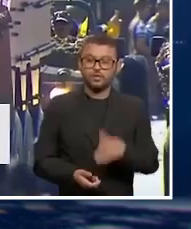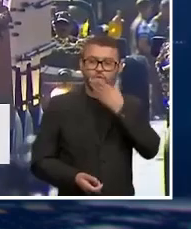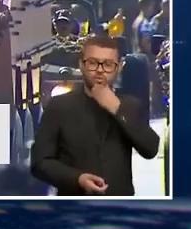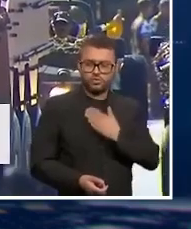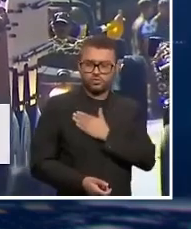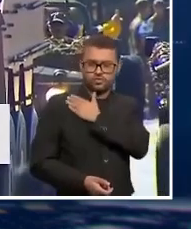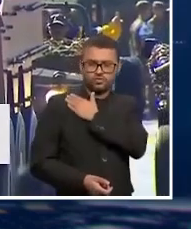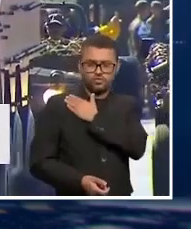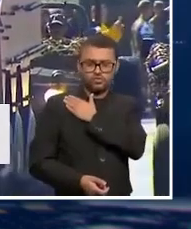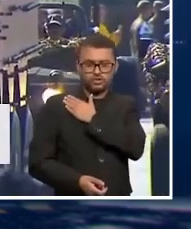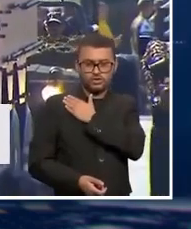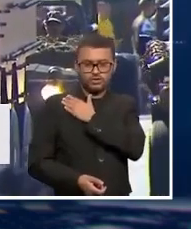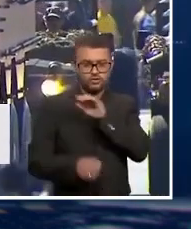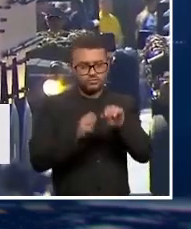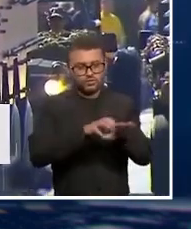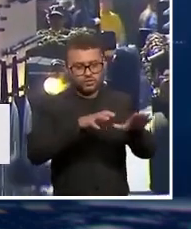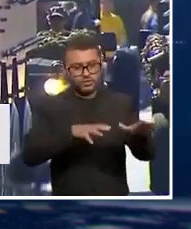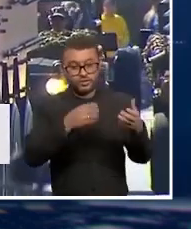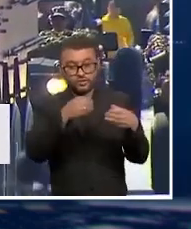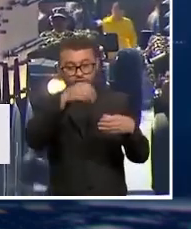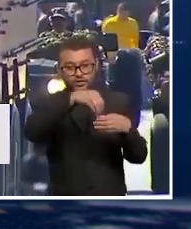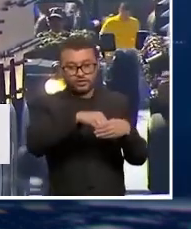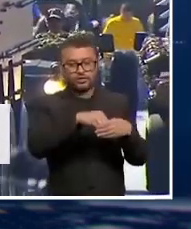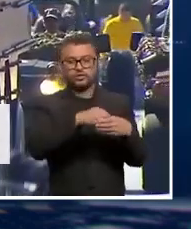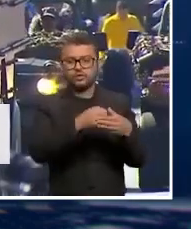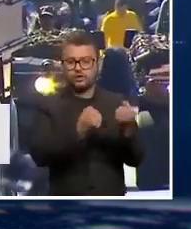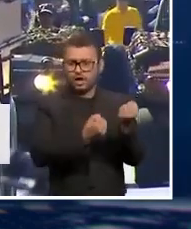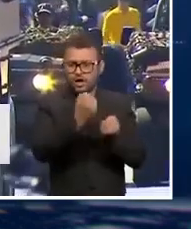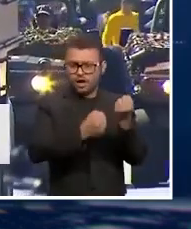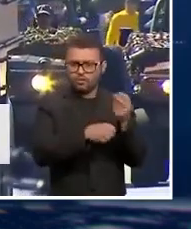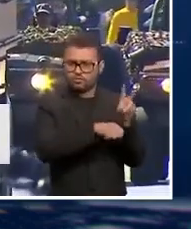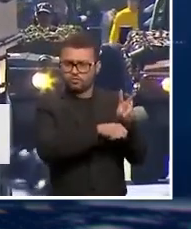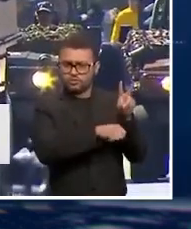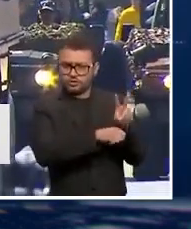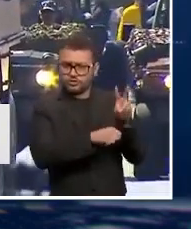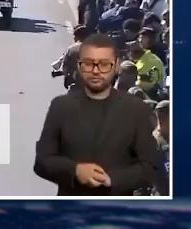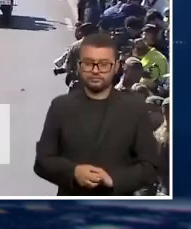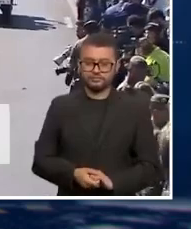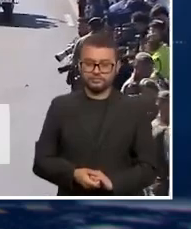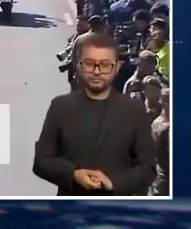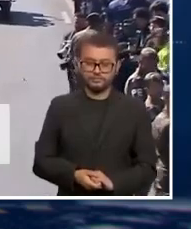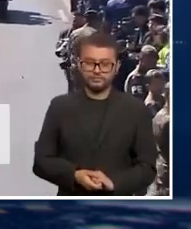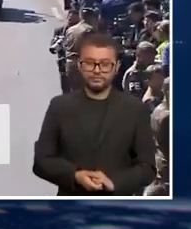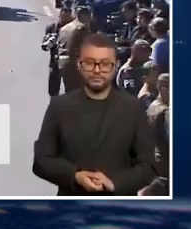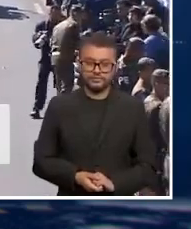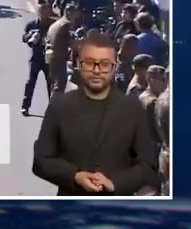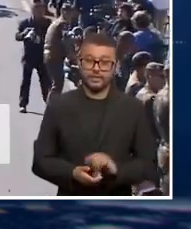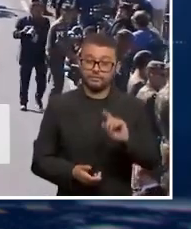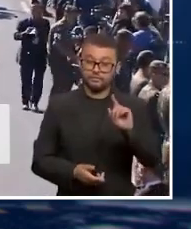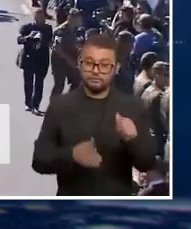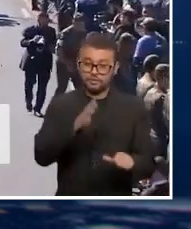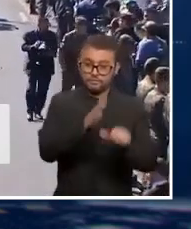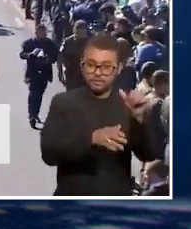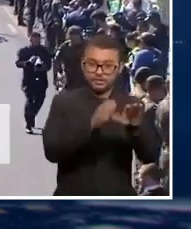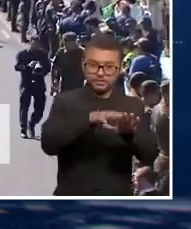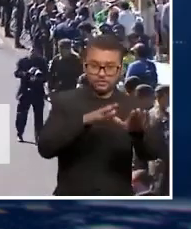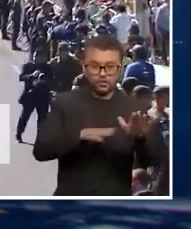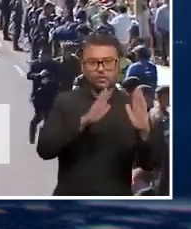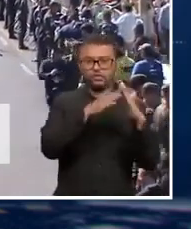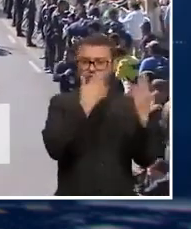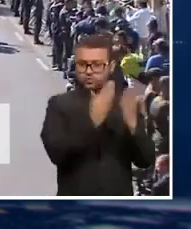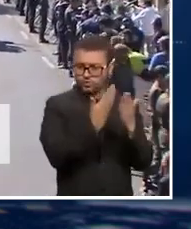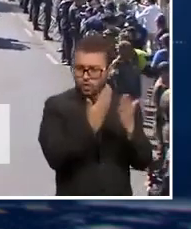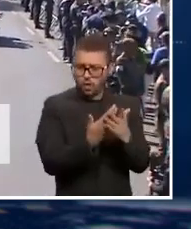semana, tirar os ministérios, tirou a Ana Moser ali do esporte, mais uma mulher que ele tira, né? Então, assim, vai criando